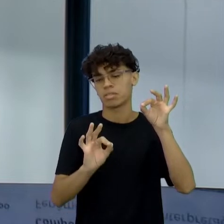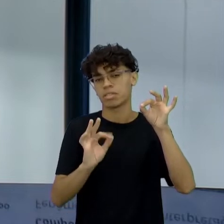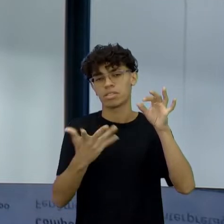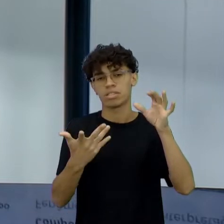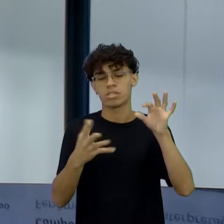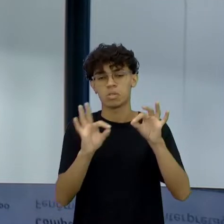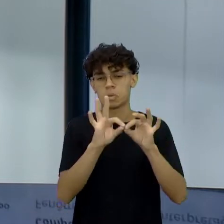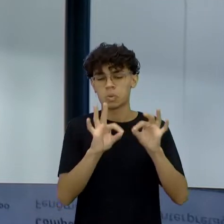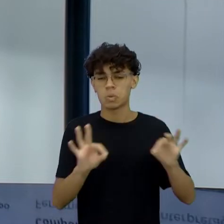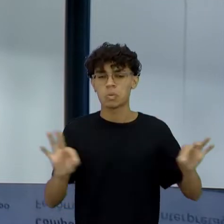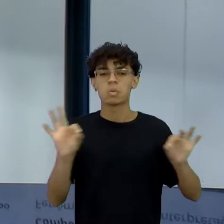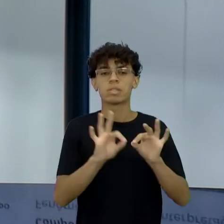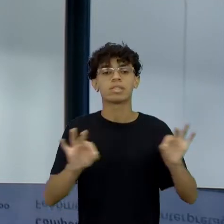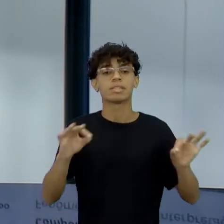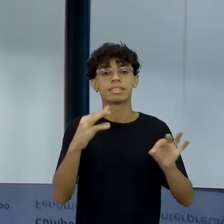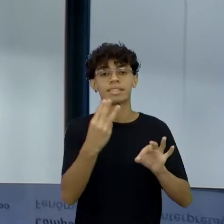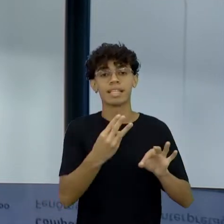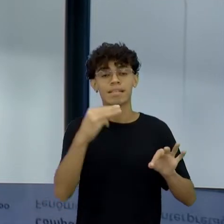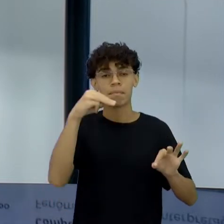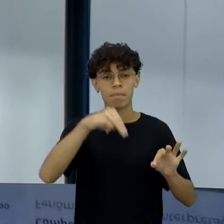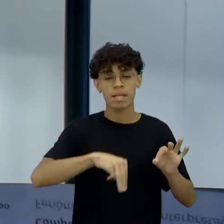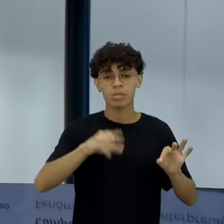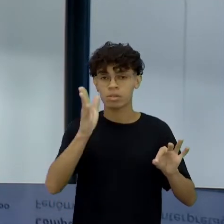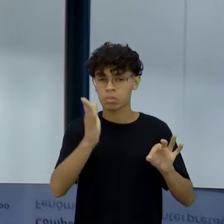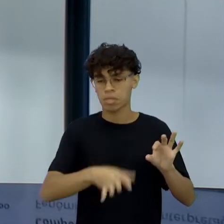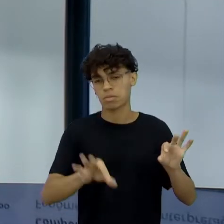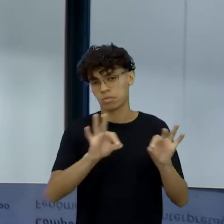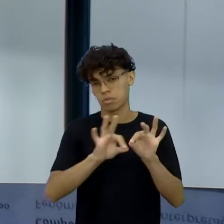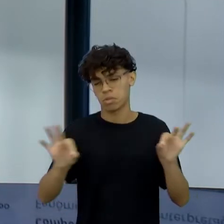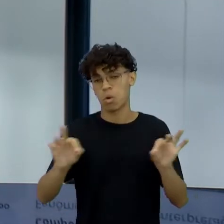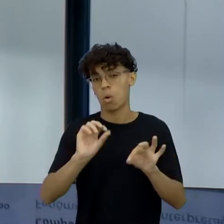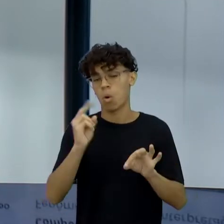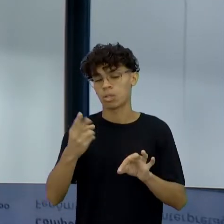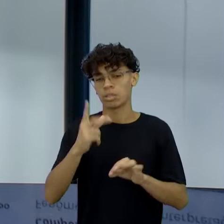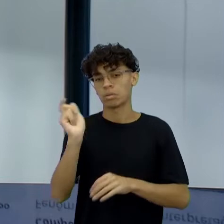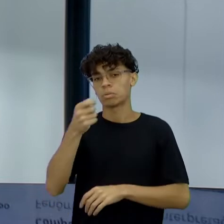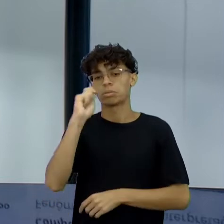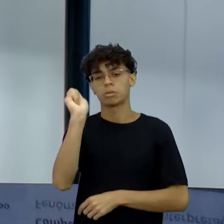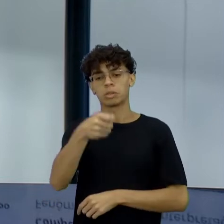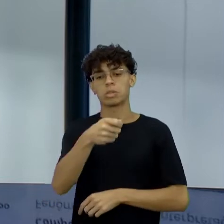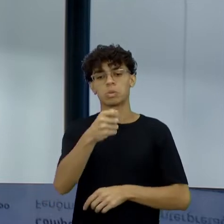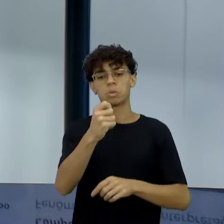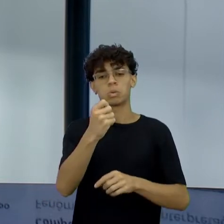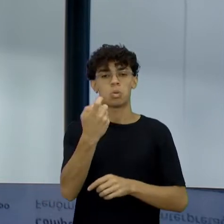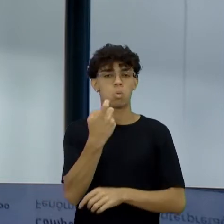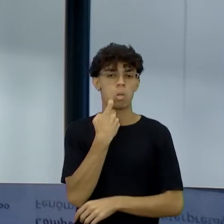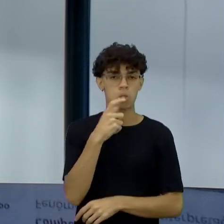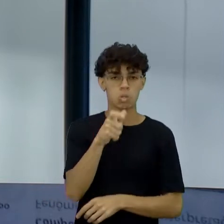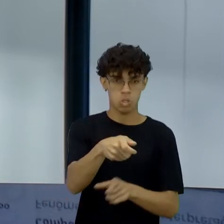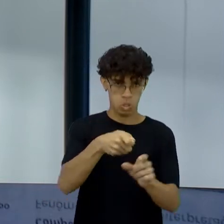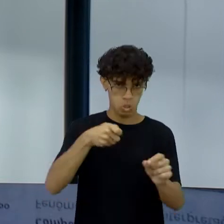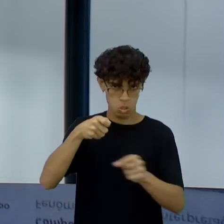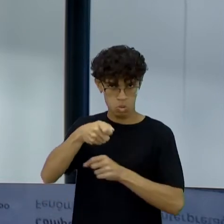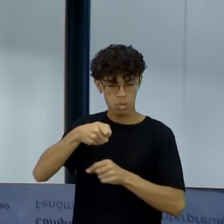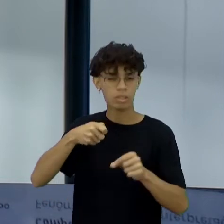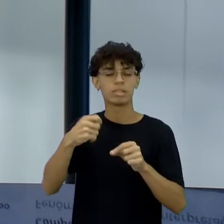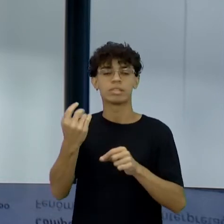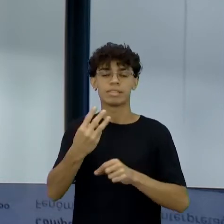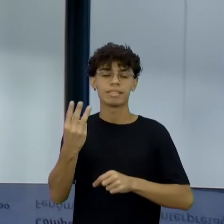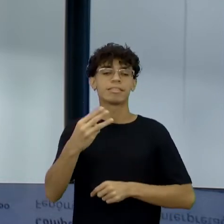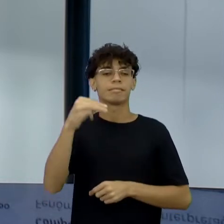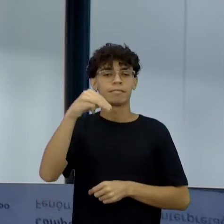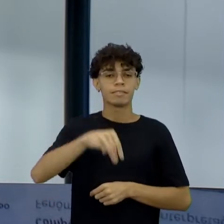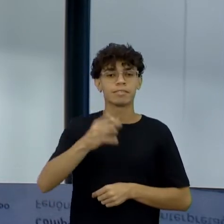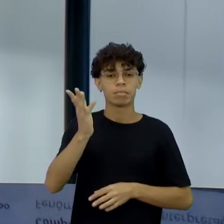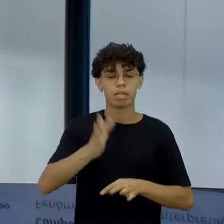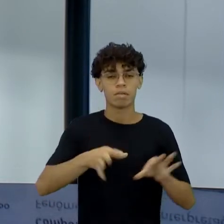arame fininho ou então um fio de pescar, sabe, aquele de nylon, e uma miçanga, tá certo? E aí vocês terão que prender